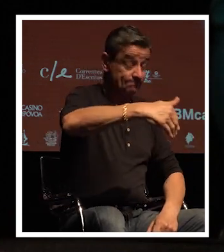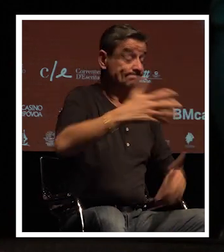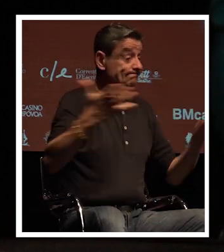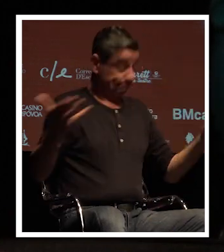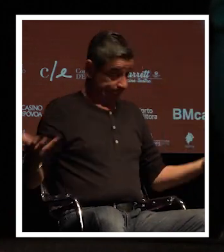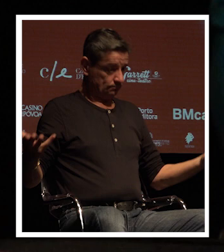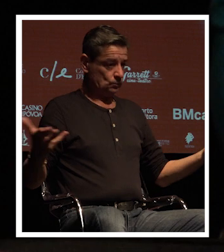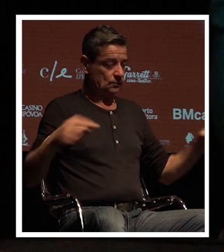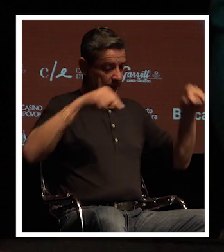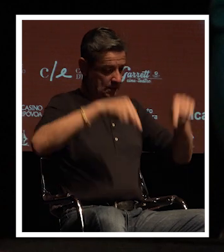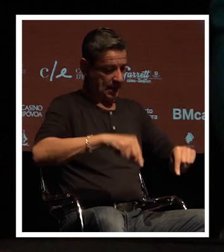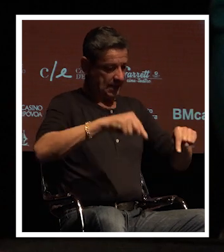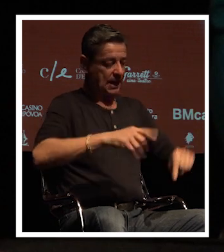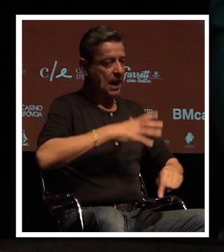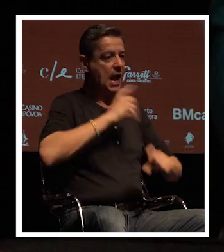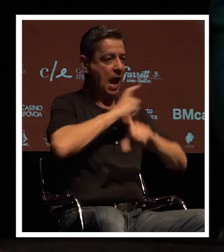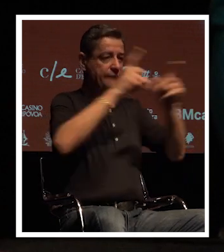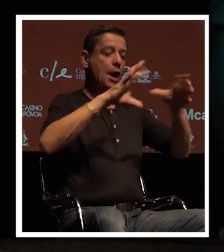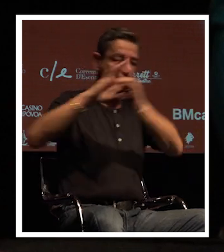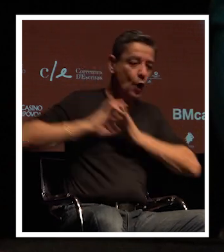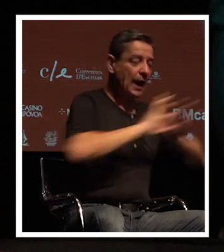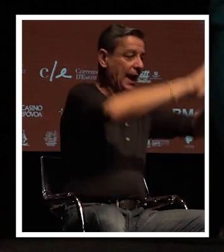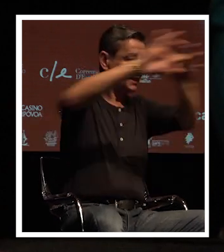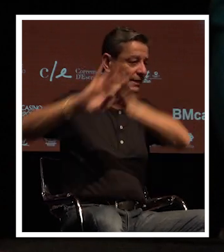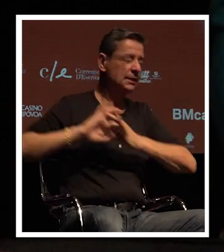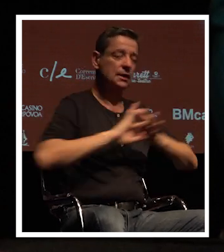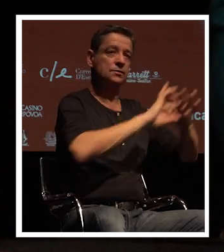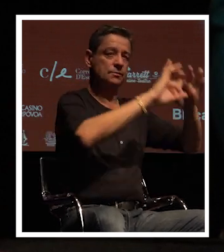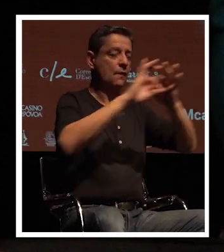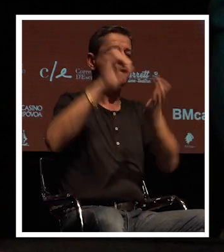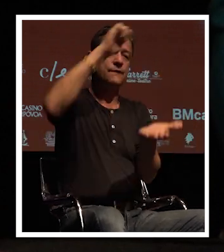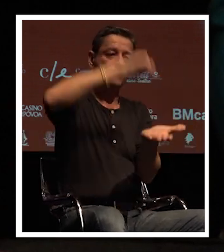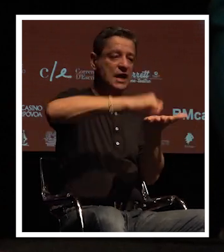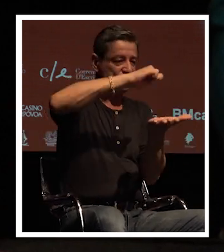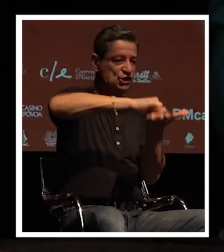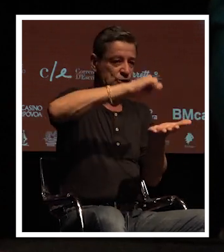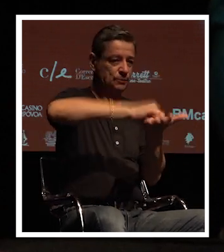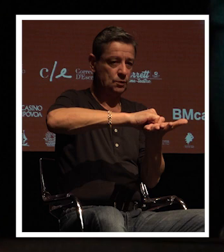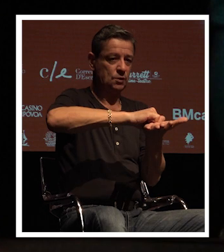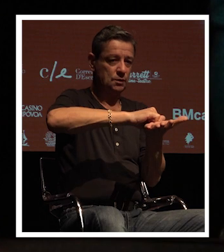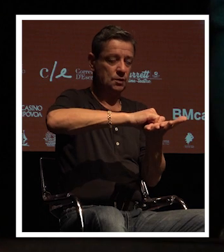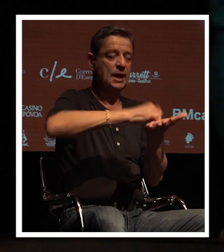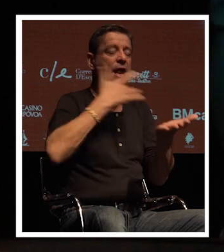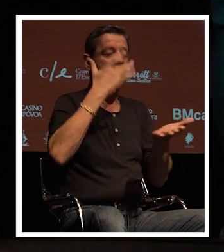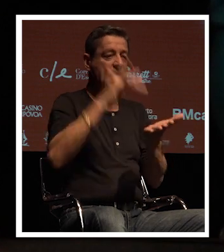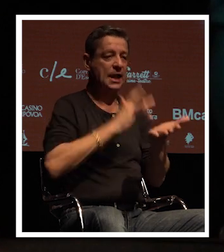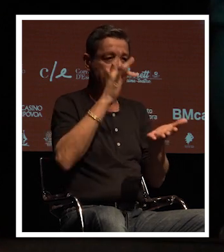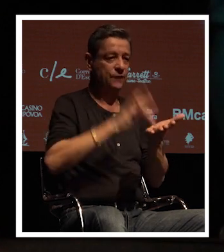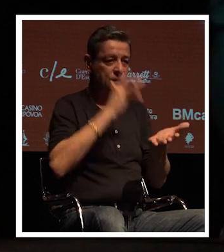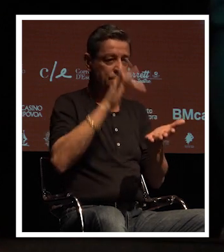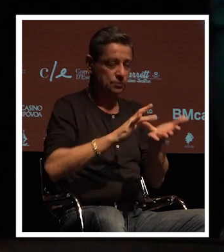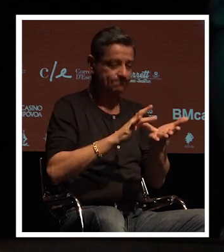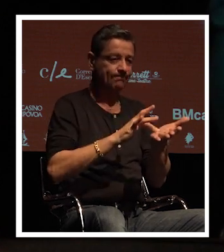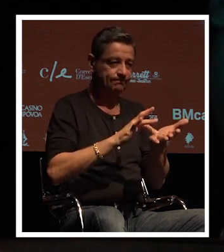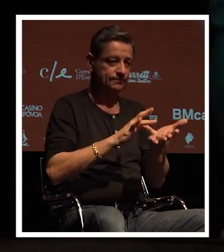aproxima e aqui cito Estamos nos correntes de escrita o eterno regresso de fascismo do rob Reiner de resto alguns livros do biun